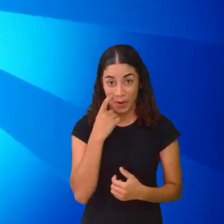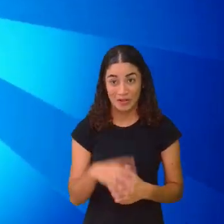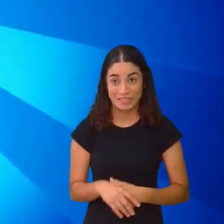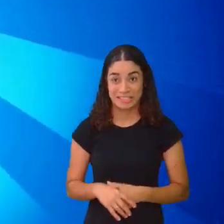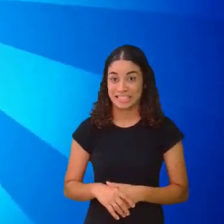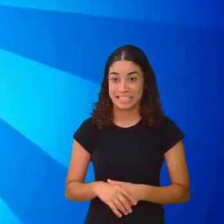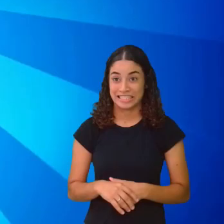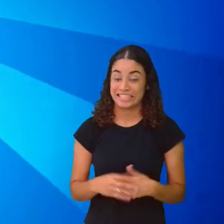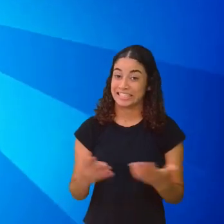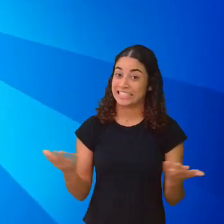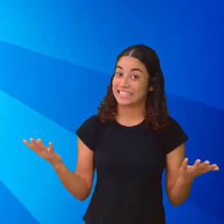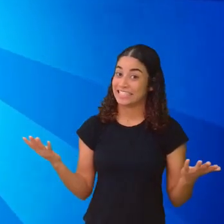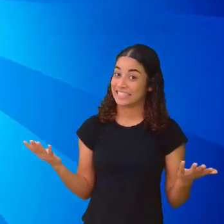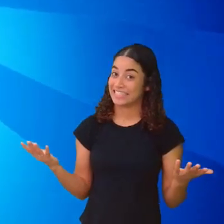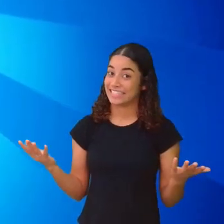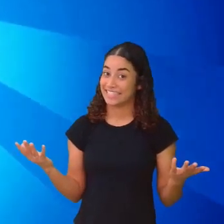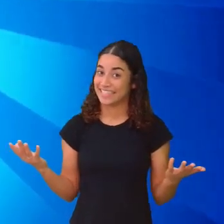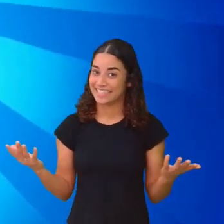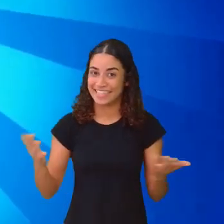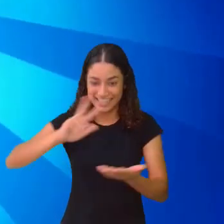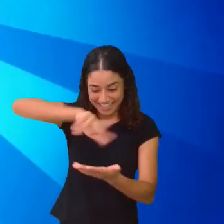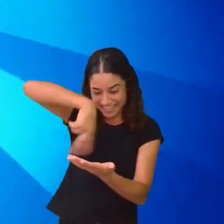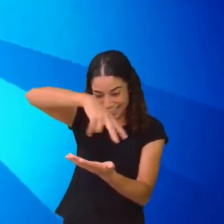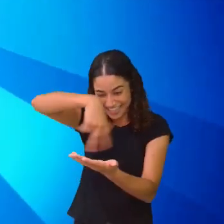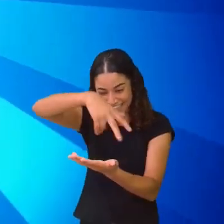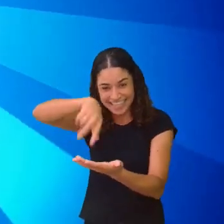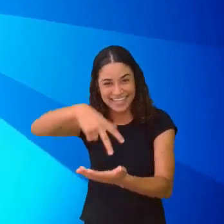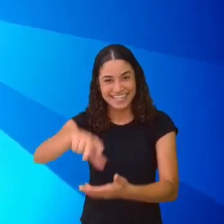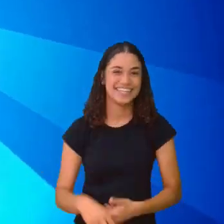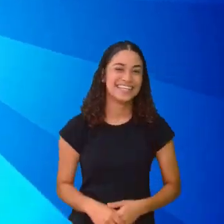Olha. Ele lá, ó, dançando.